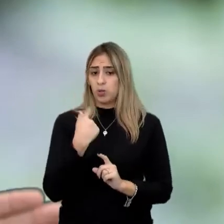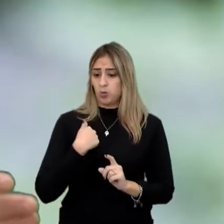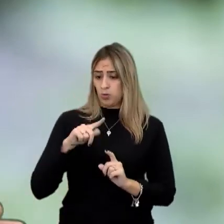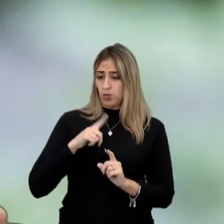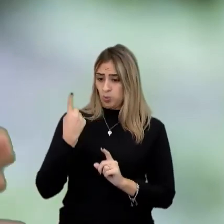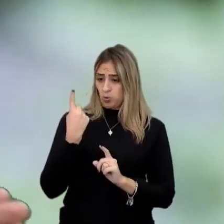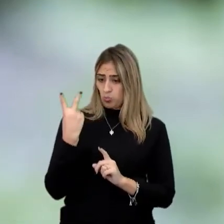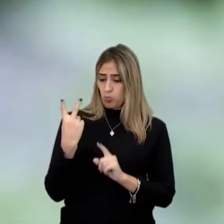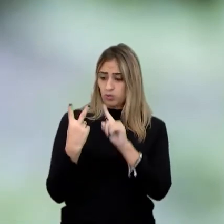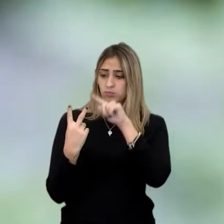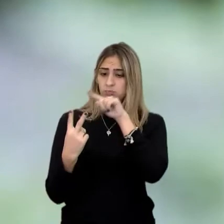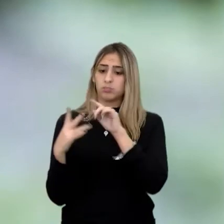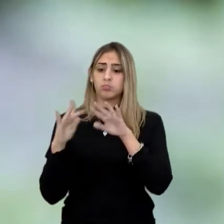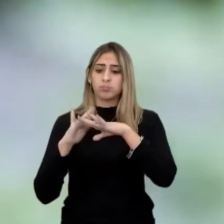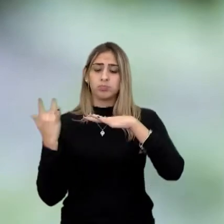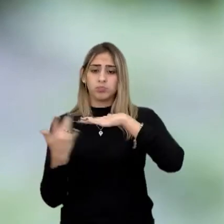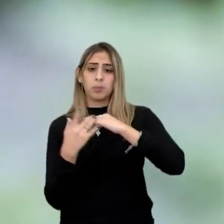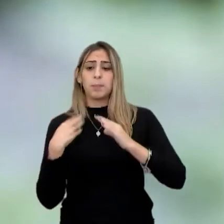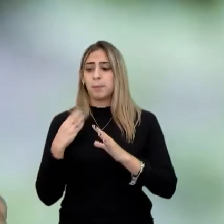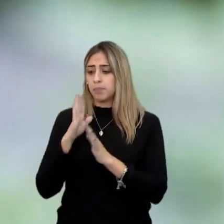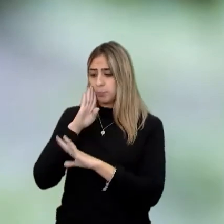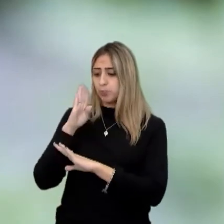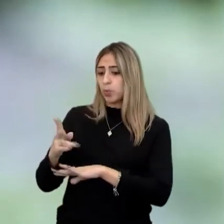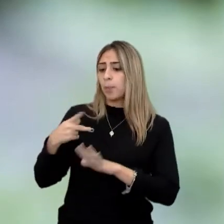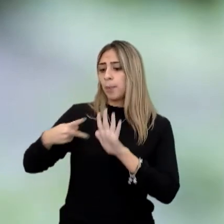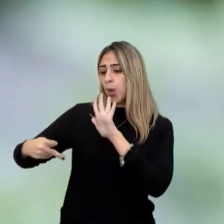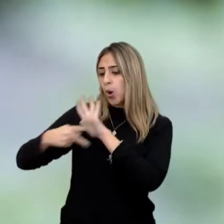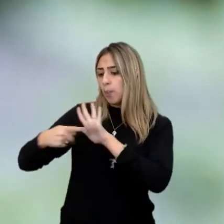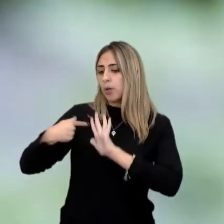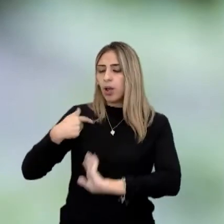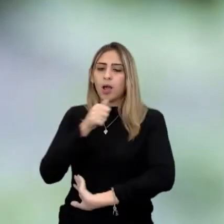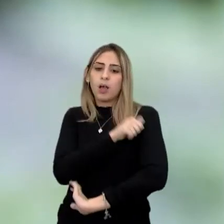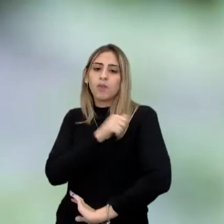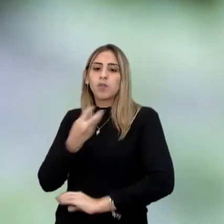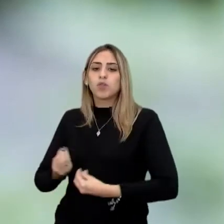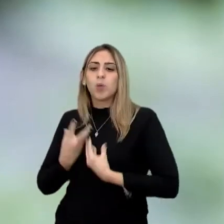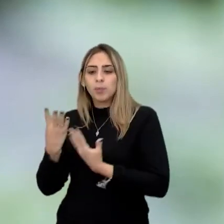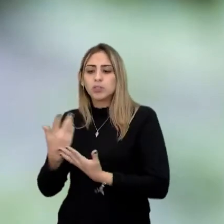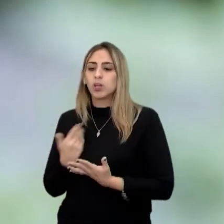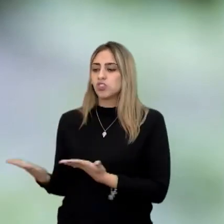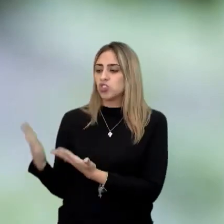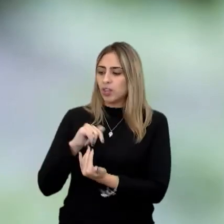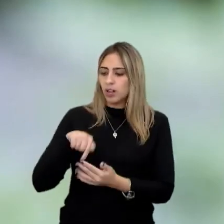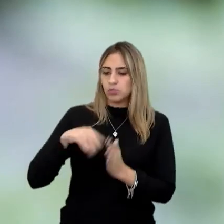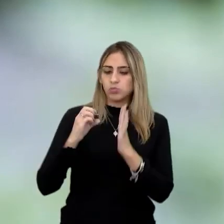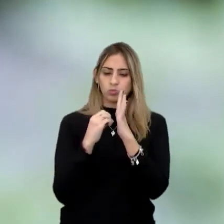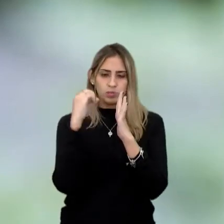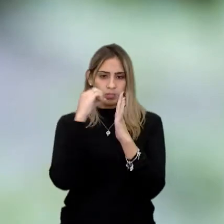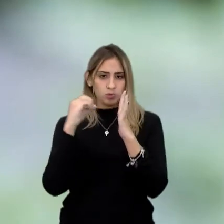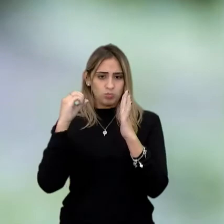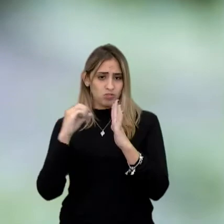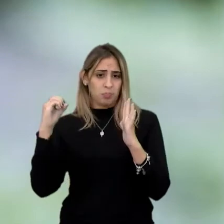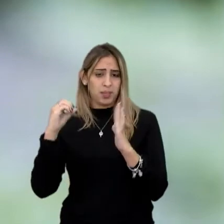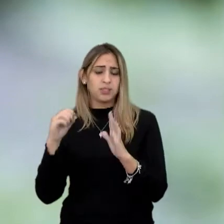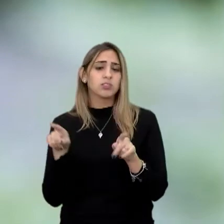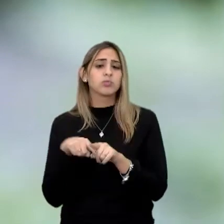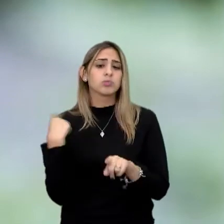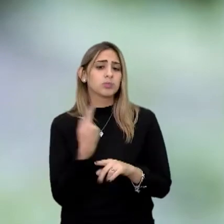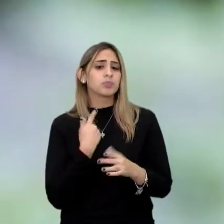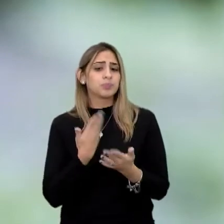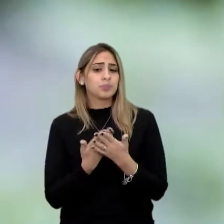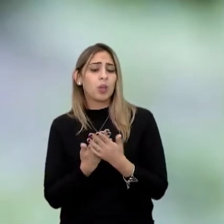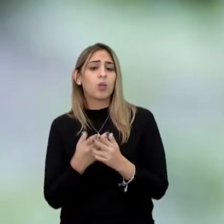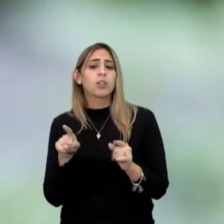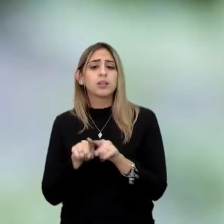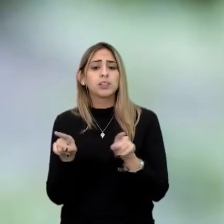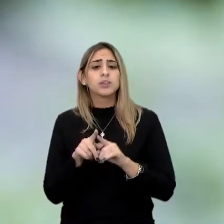uma que é direcionada para os estudantes, para as informações que a gente traz aqui na escola, na rede, nas nossas aulas, né? E outra